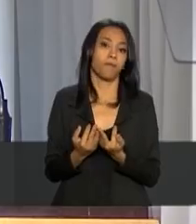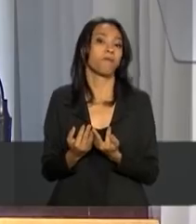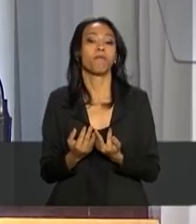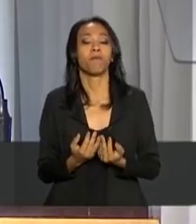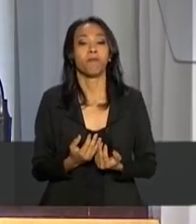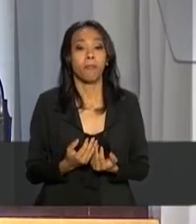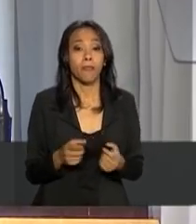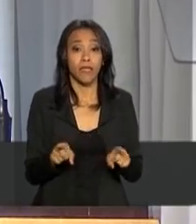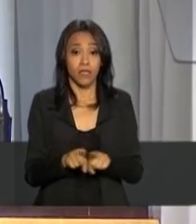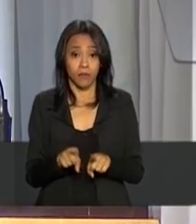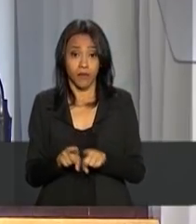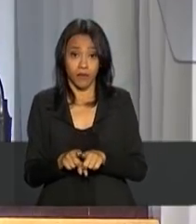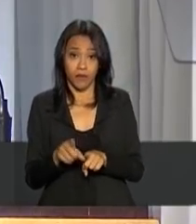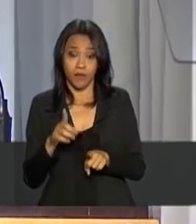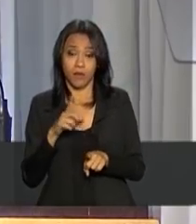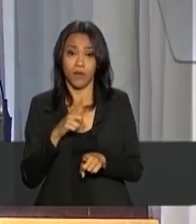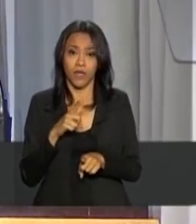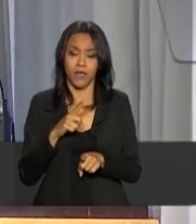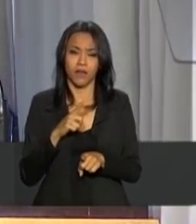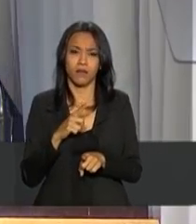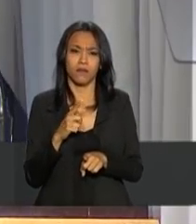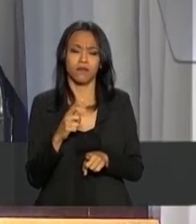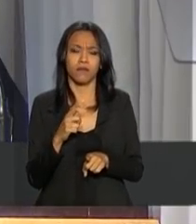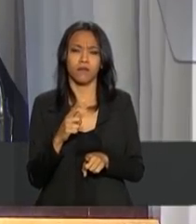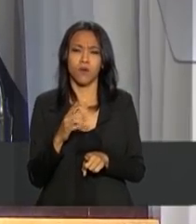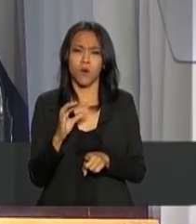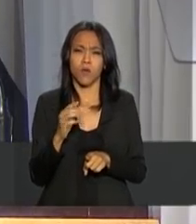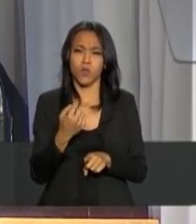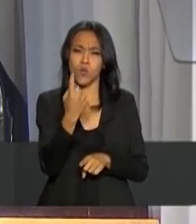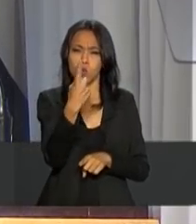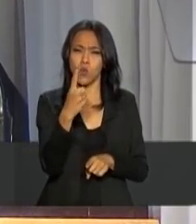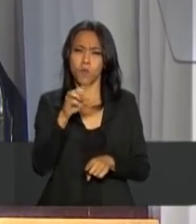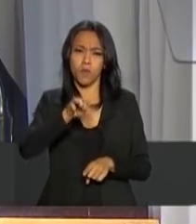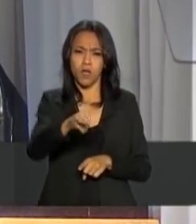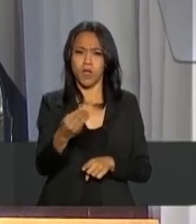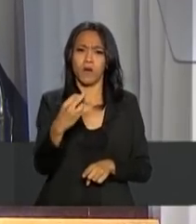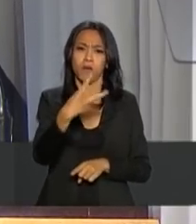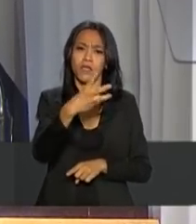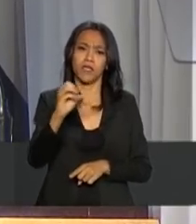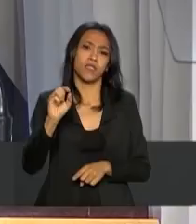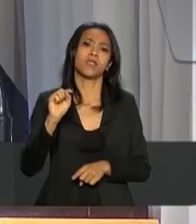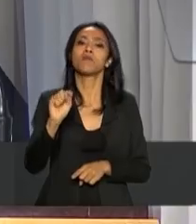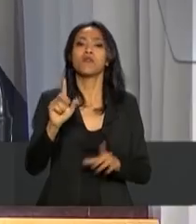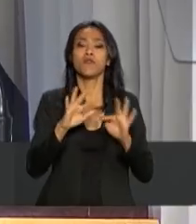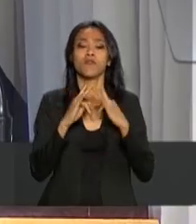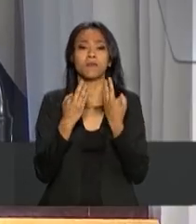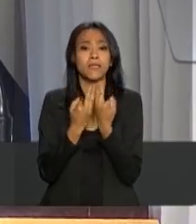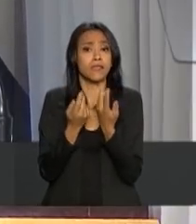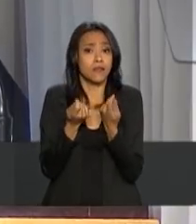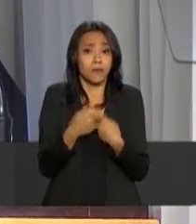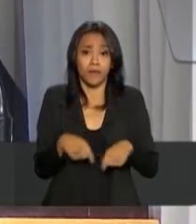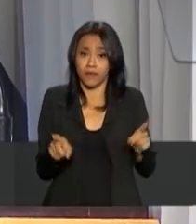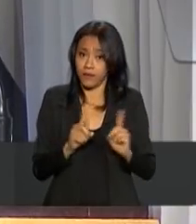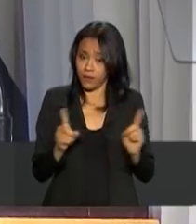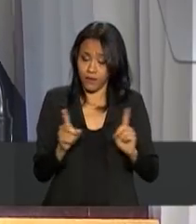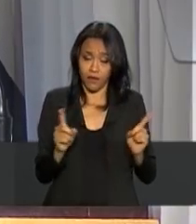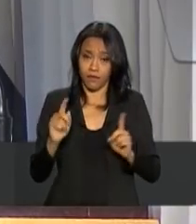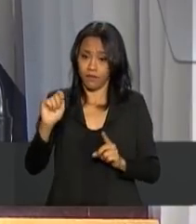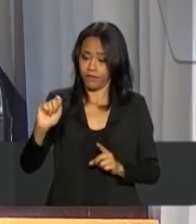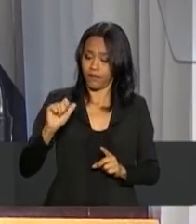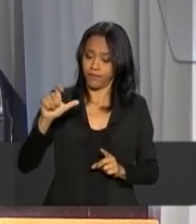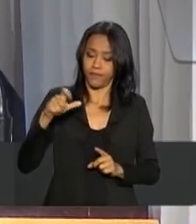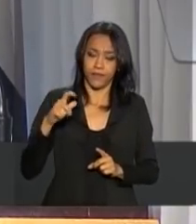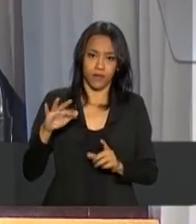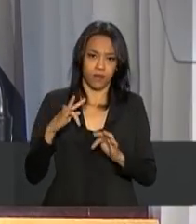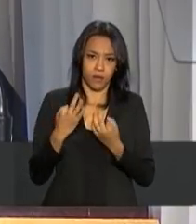sistema. Porque havia, nós excluímos quase 1.300.000 famílias que não precisavam do Bolsa Família, pessoas que estavam,